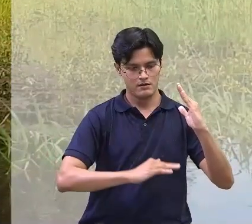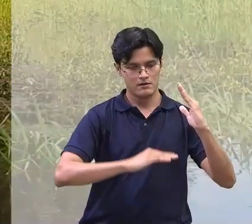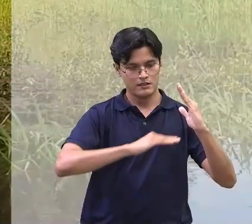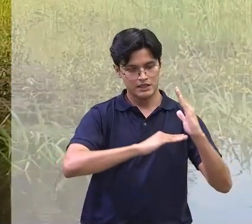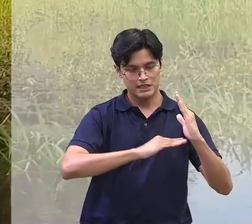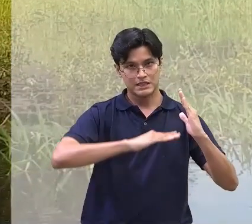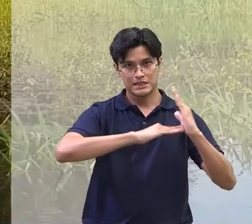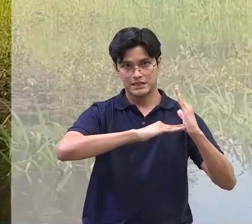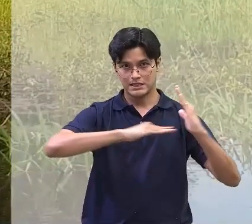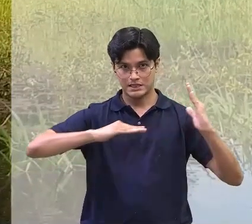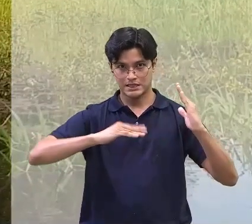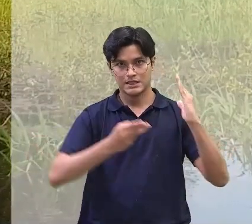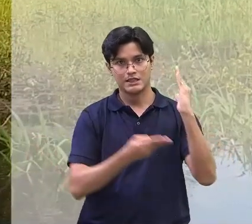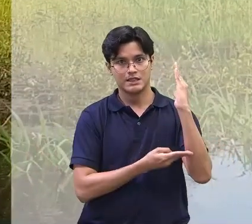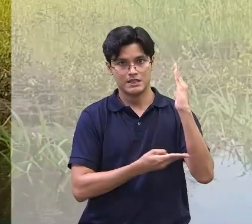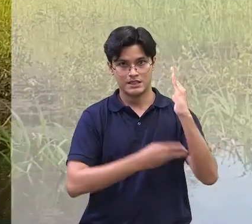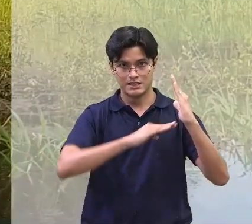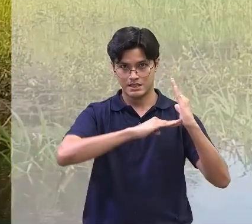de cheia.